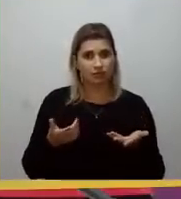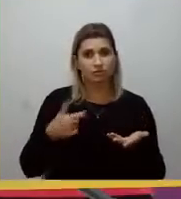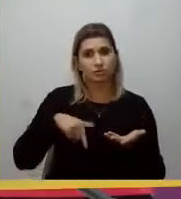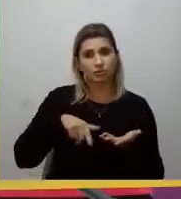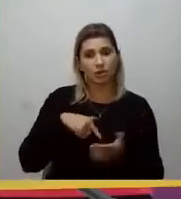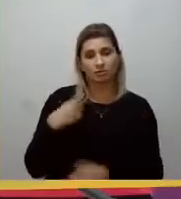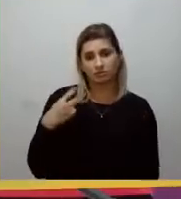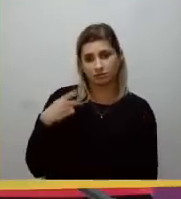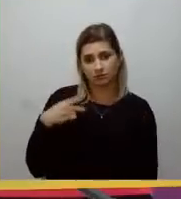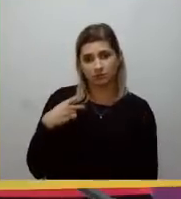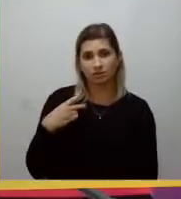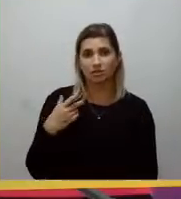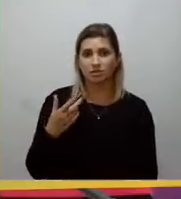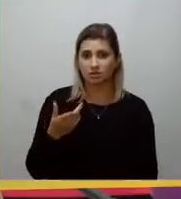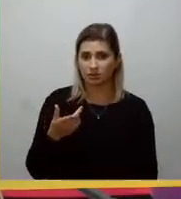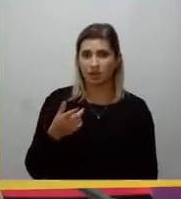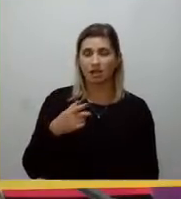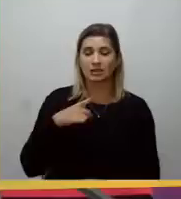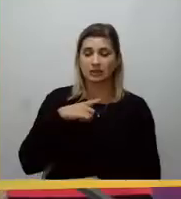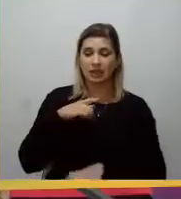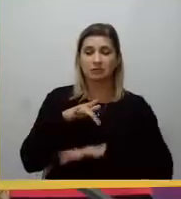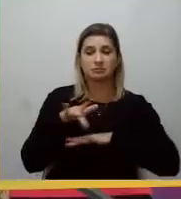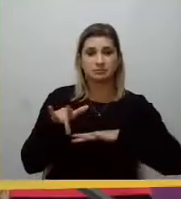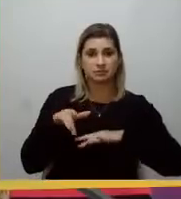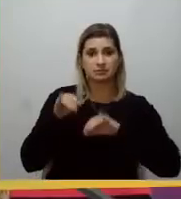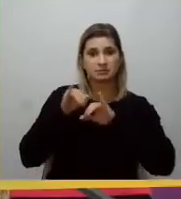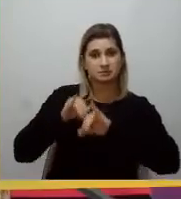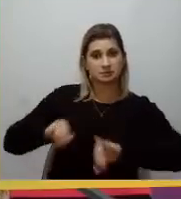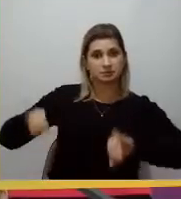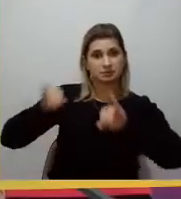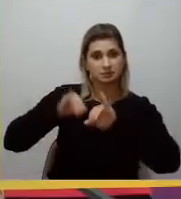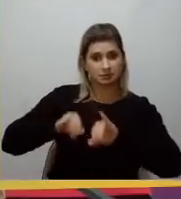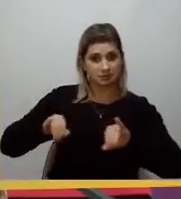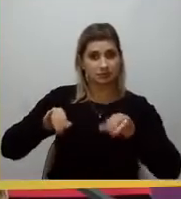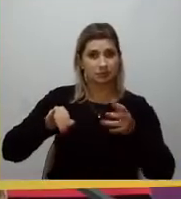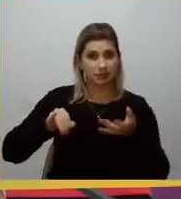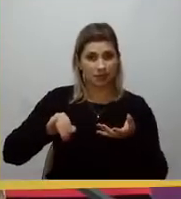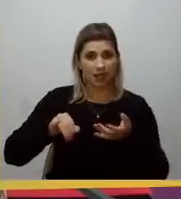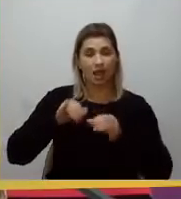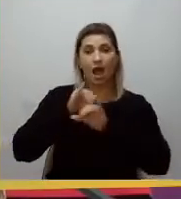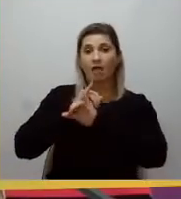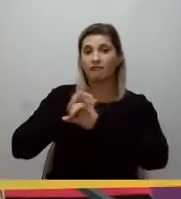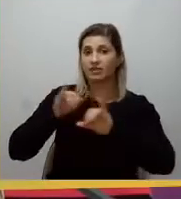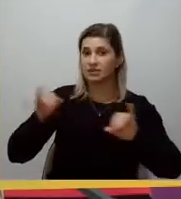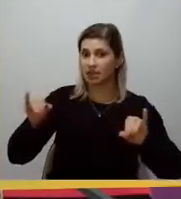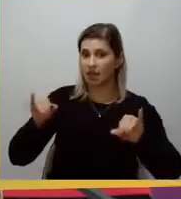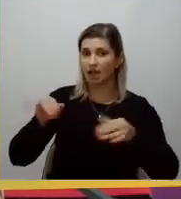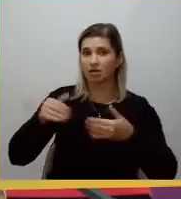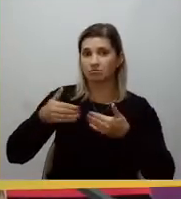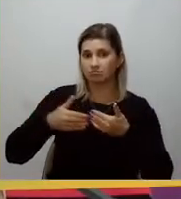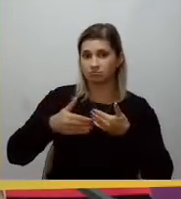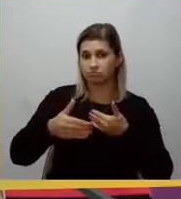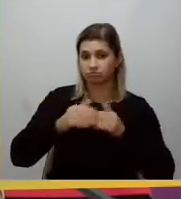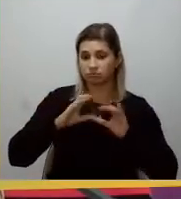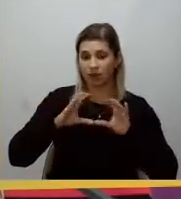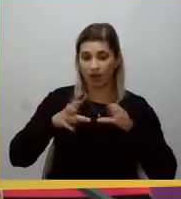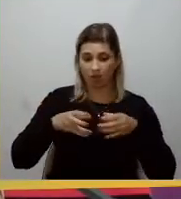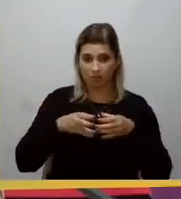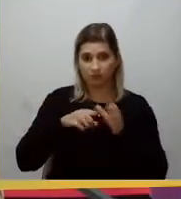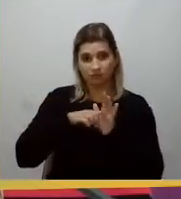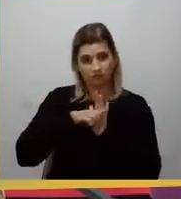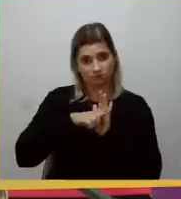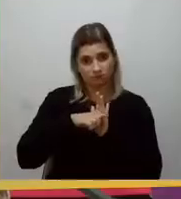nós, vereadores, a gente usa as nossas redes sociais e os nossos meios de comunicação para avisar sobre o andamento dessa comissão. E eu gostaria